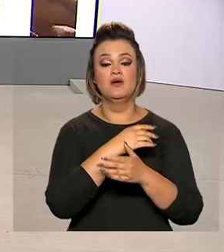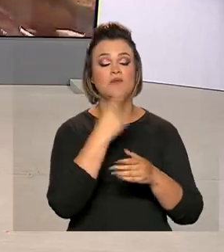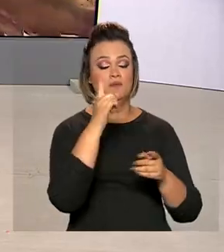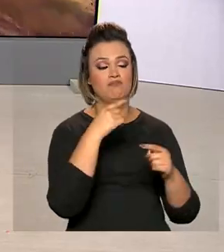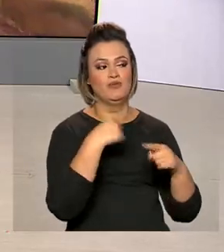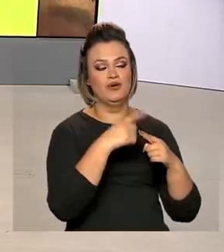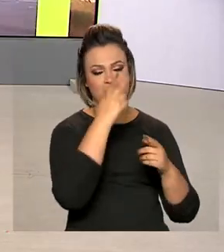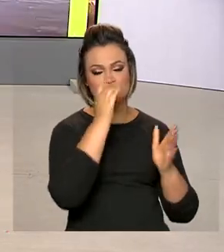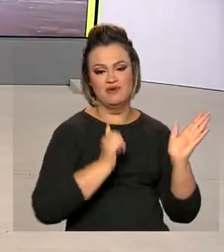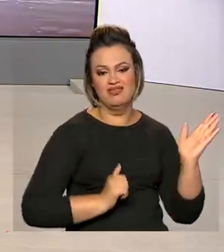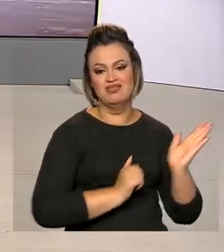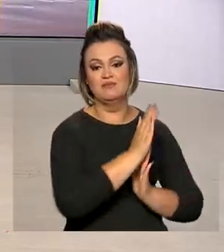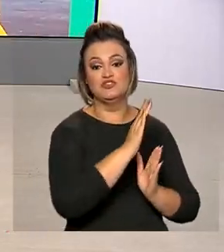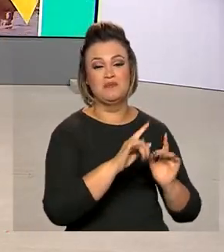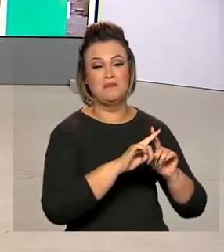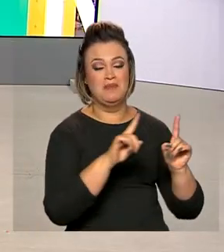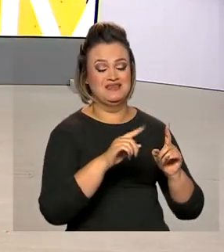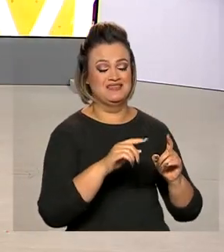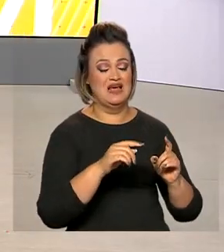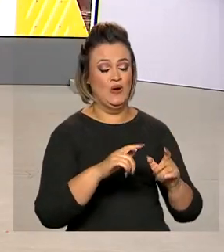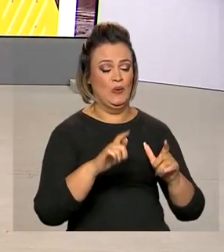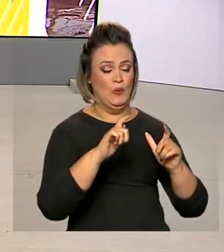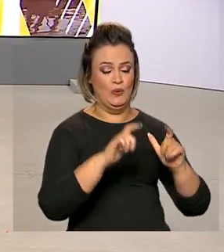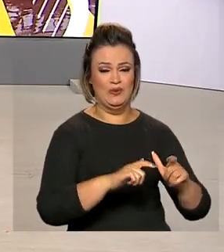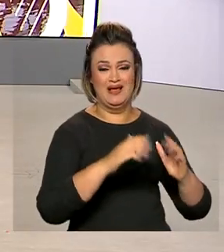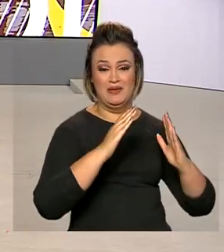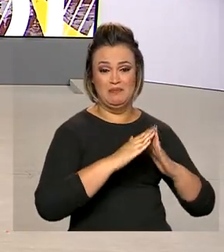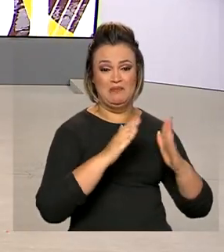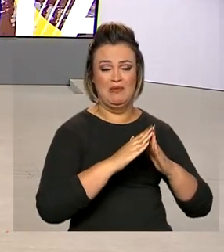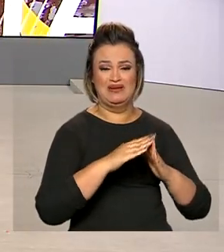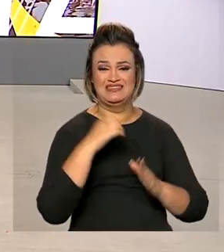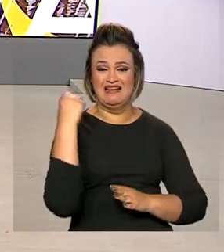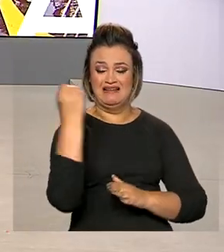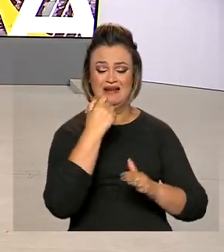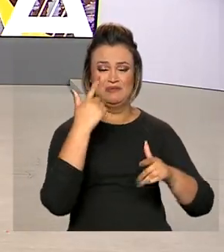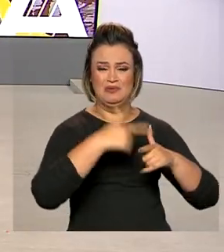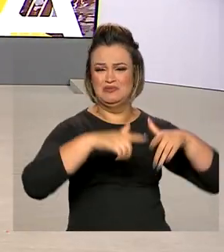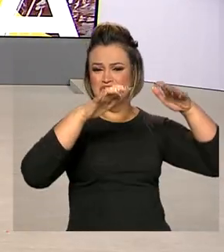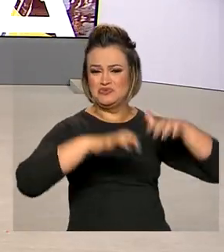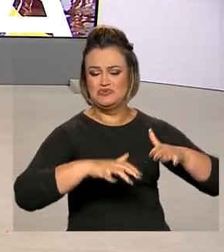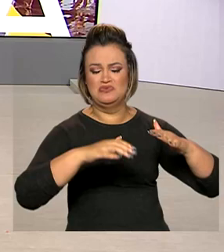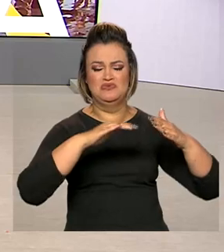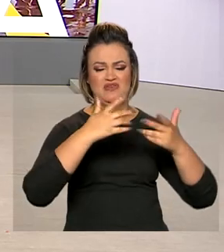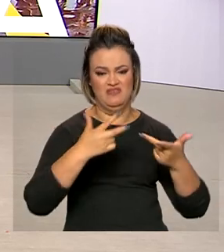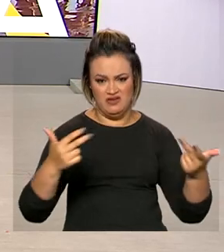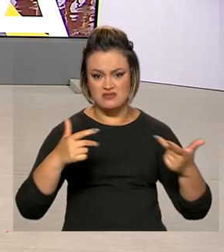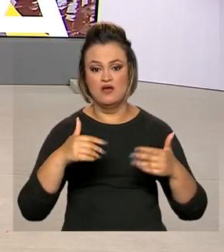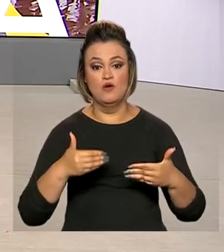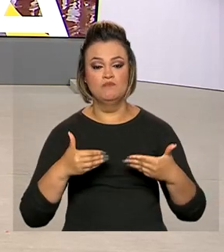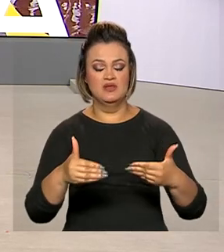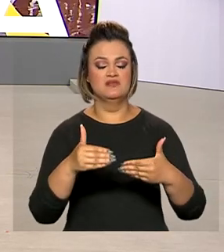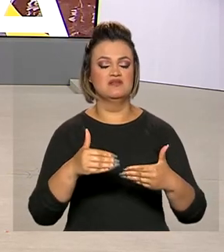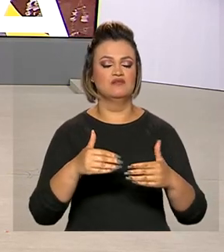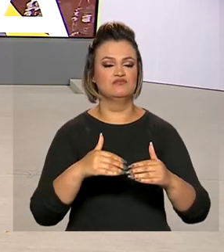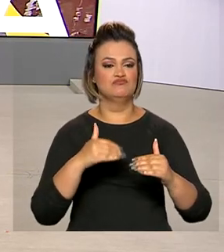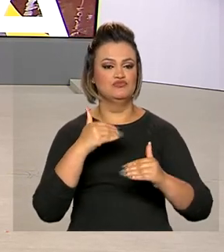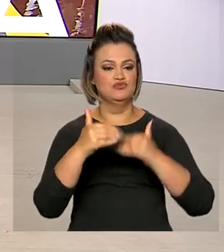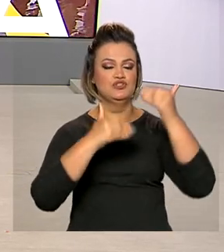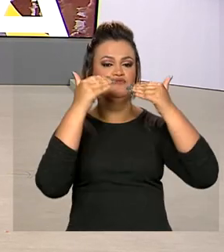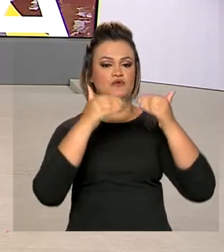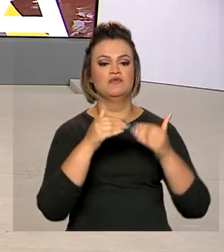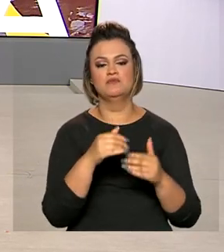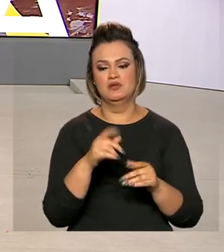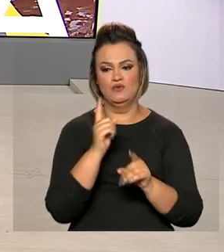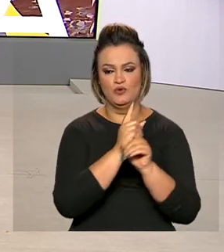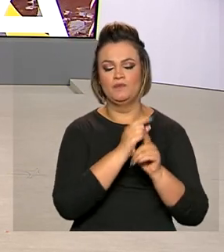demitidos que vivem em municípios com estado de calamidade pública decretado pelo Ministério do Desenvolvimento Regional. São